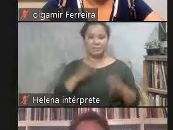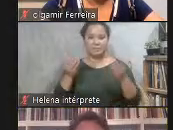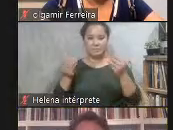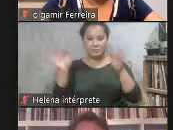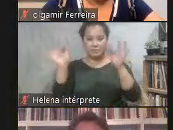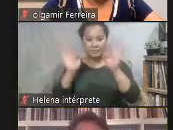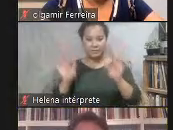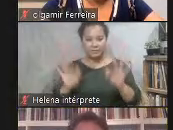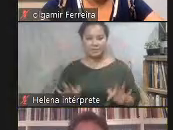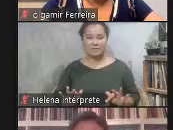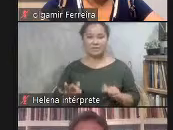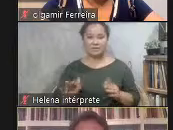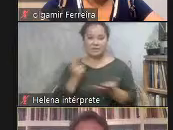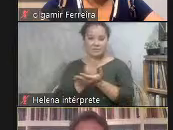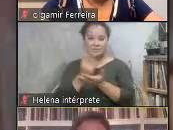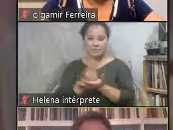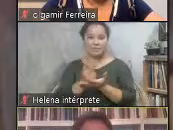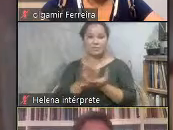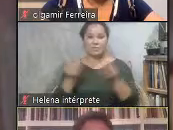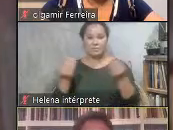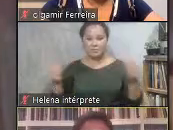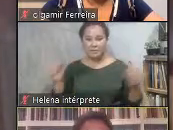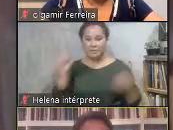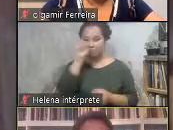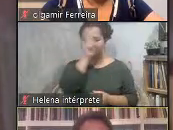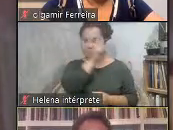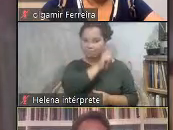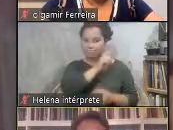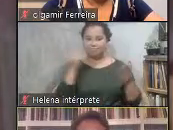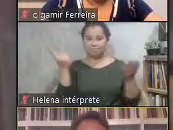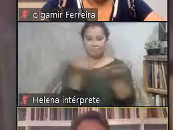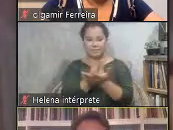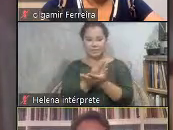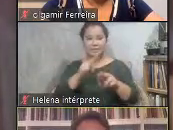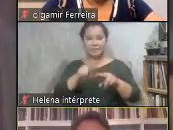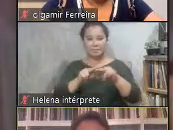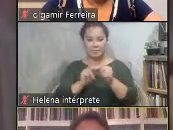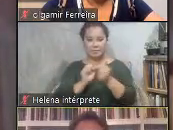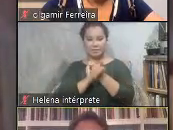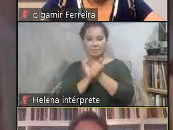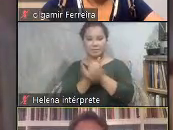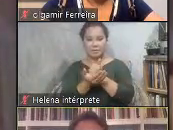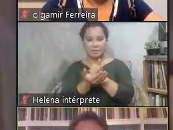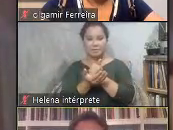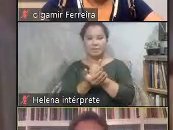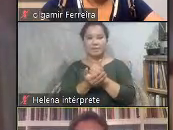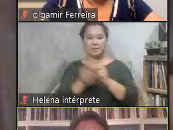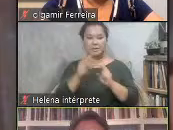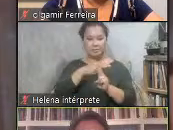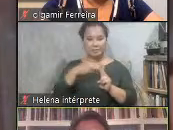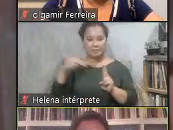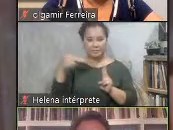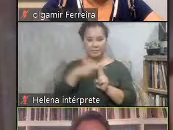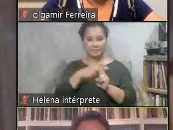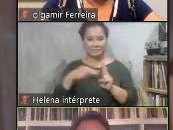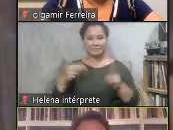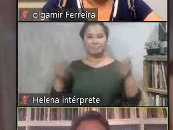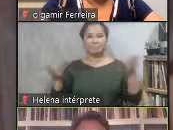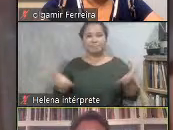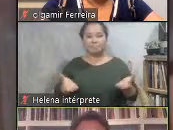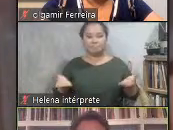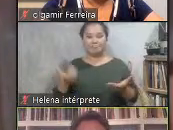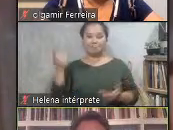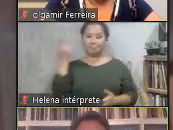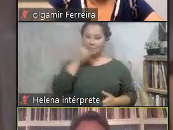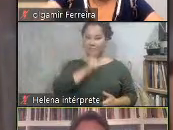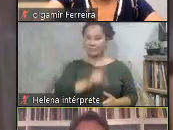apesar de todas as dificuldades que nos foram impostas pela pandemia da Covid-19, a Universidade de Brasília está conseguindo realizar um